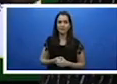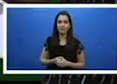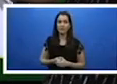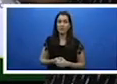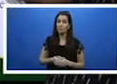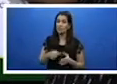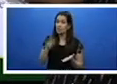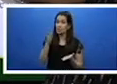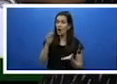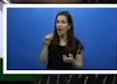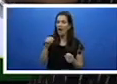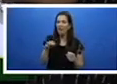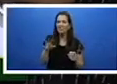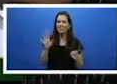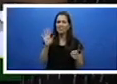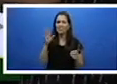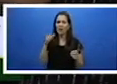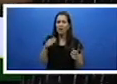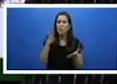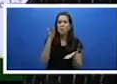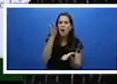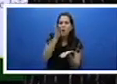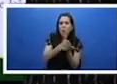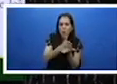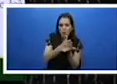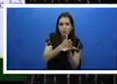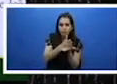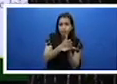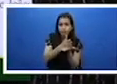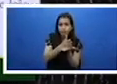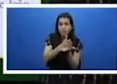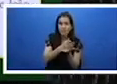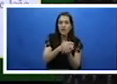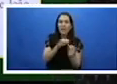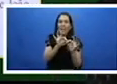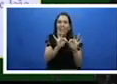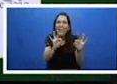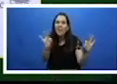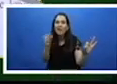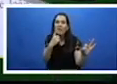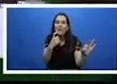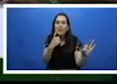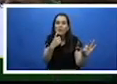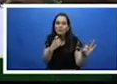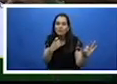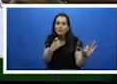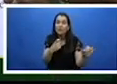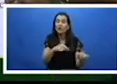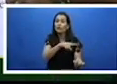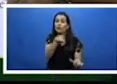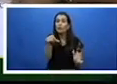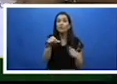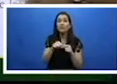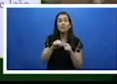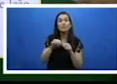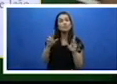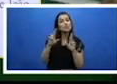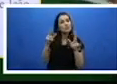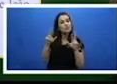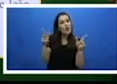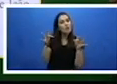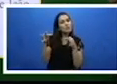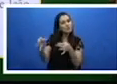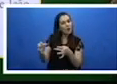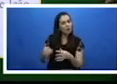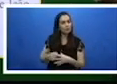diante, olha aqui, nós até grifamos. Vocês vão criar um final diferente para a